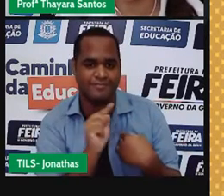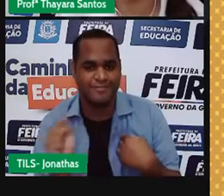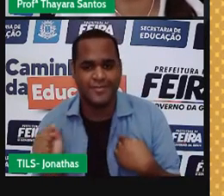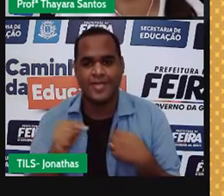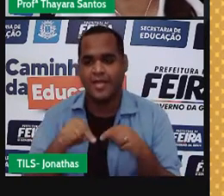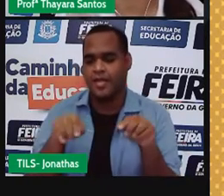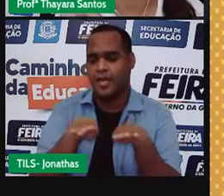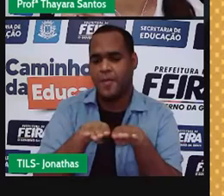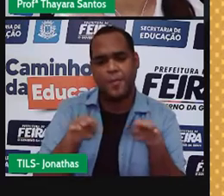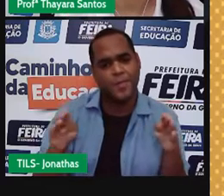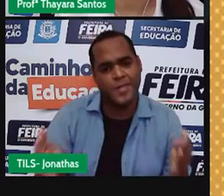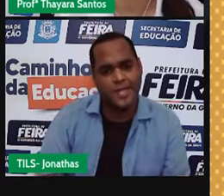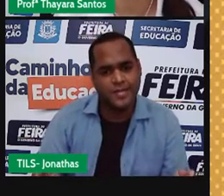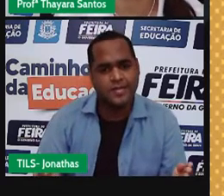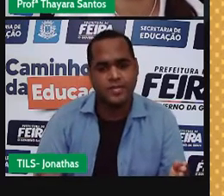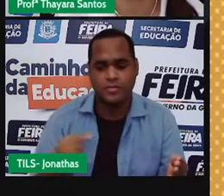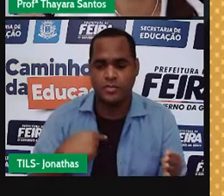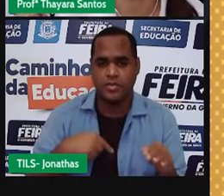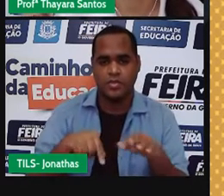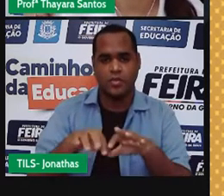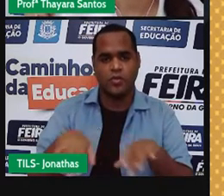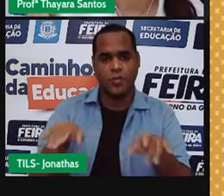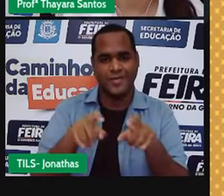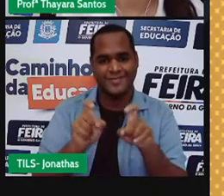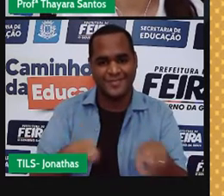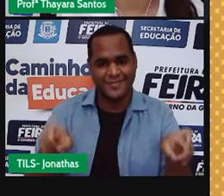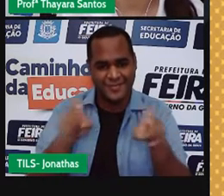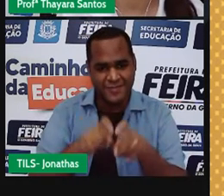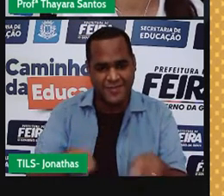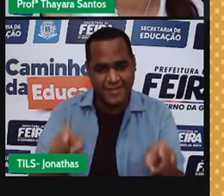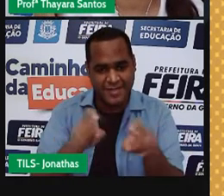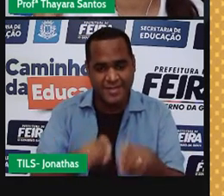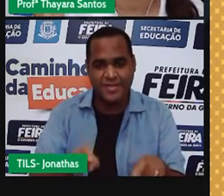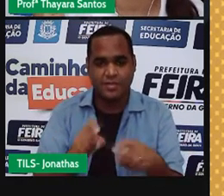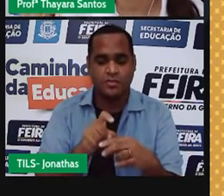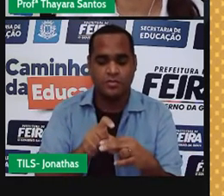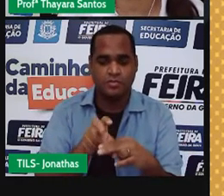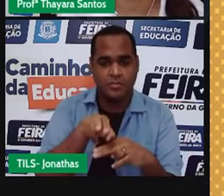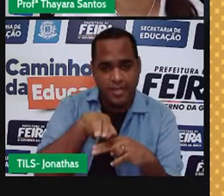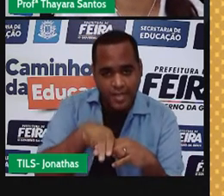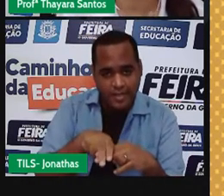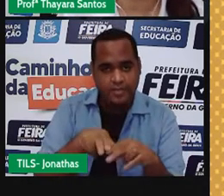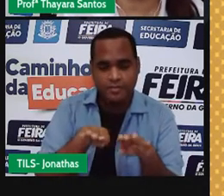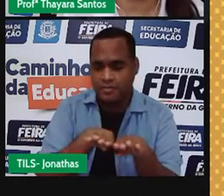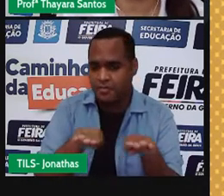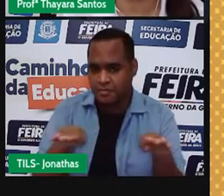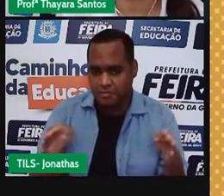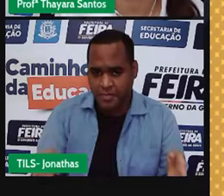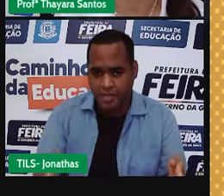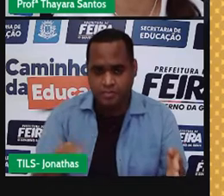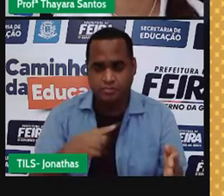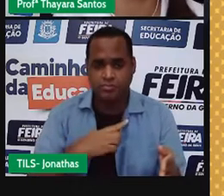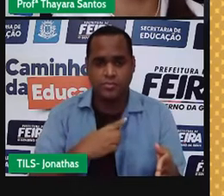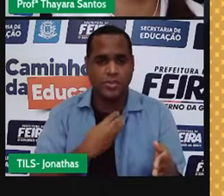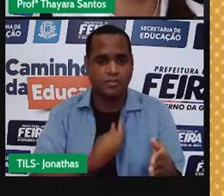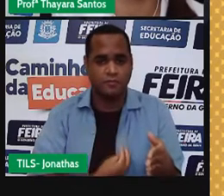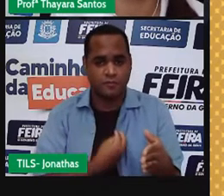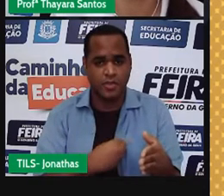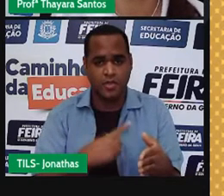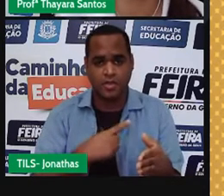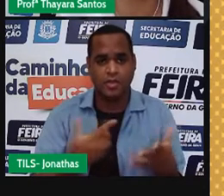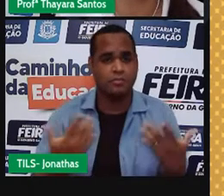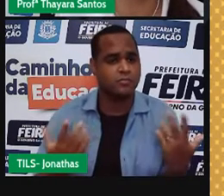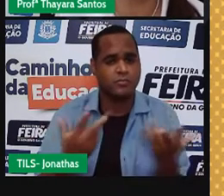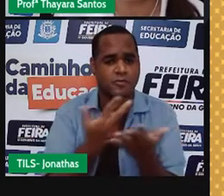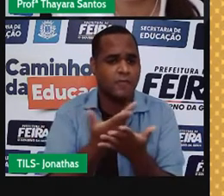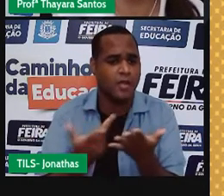aqui você que está aí do outro lado esse computador que a gente tá usando para te falar é a mesa que está aqui na minha frente a cadeira que